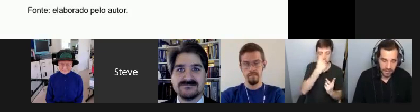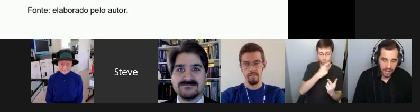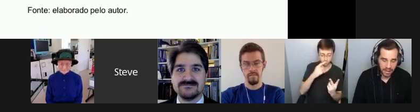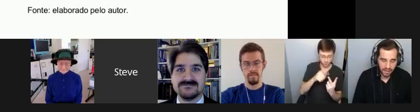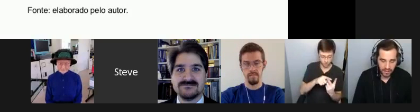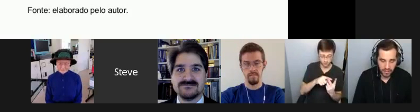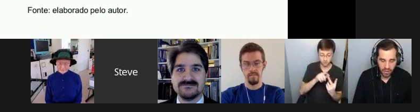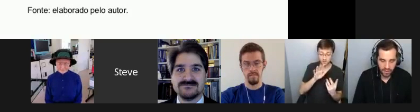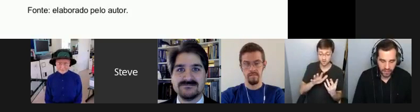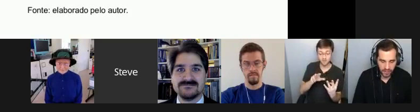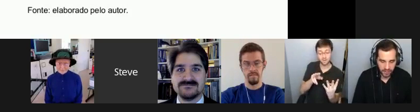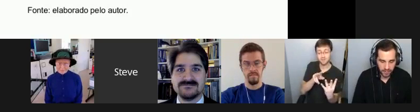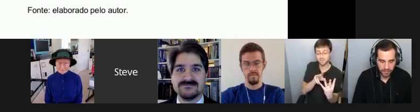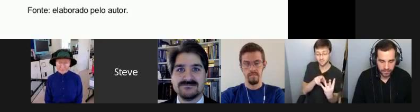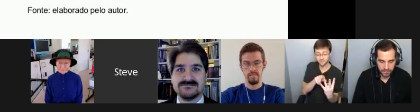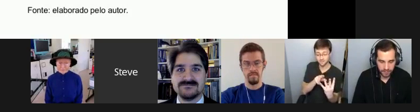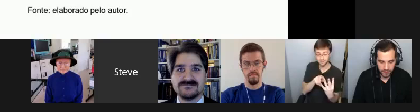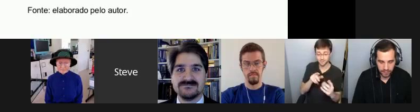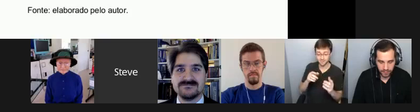computadorizada, né, através do software.